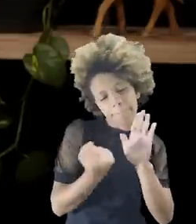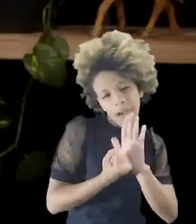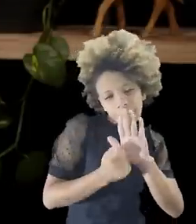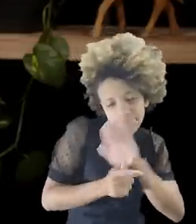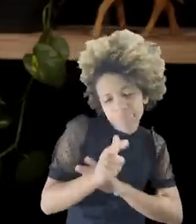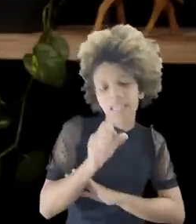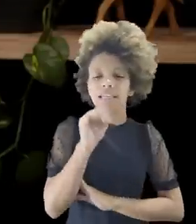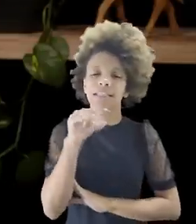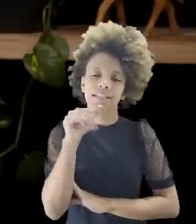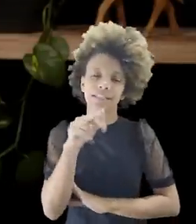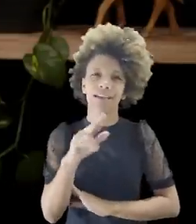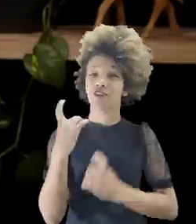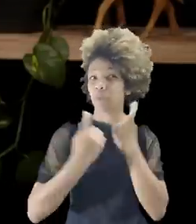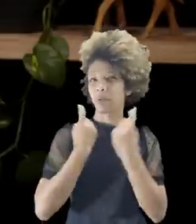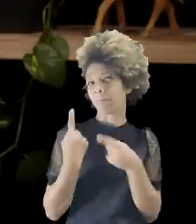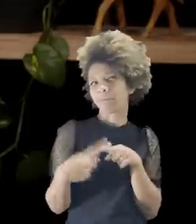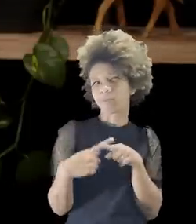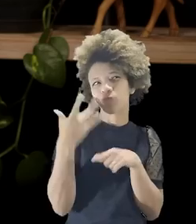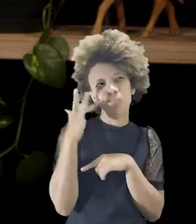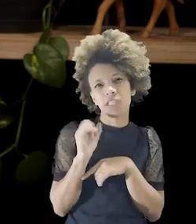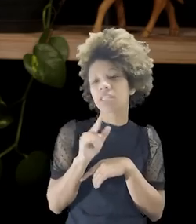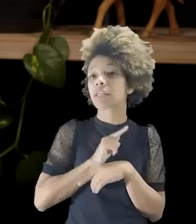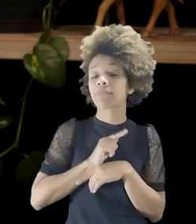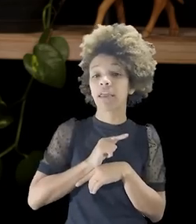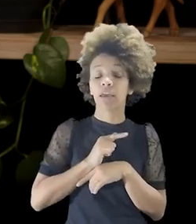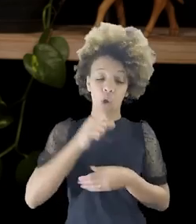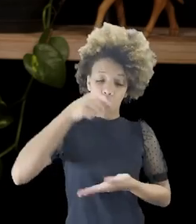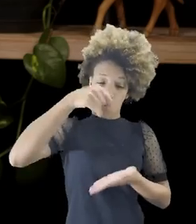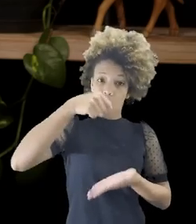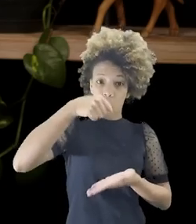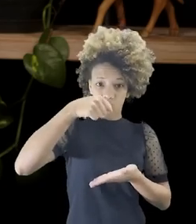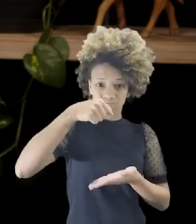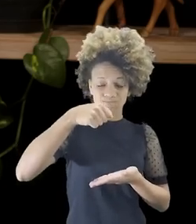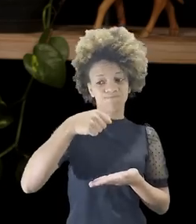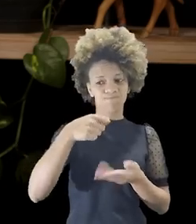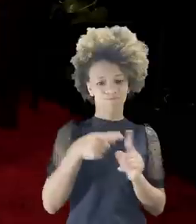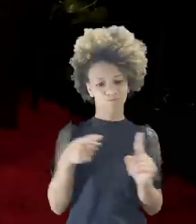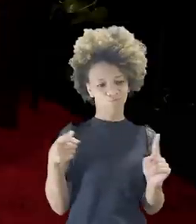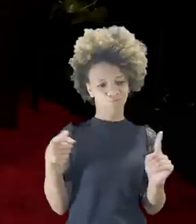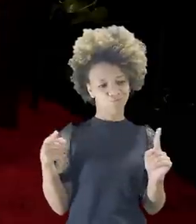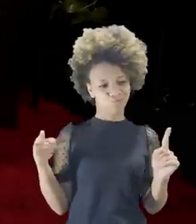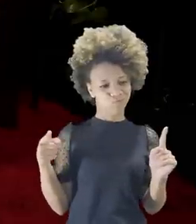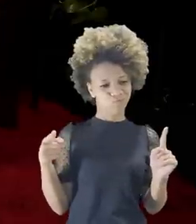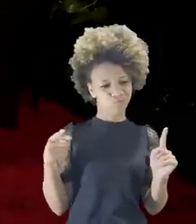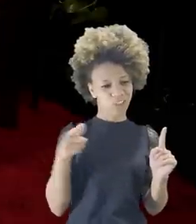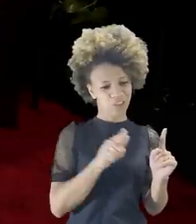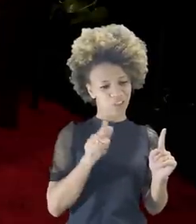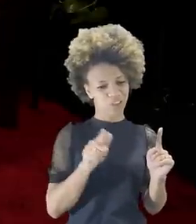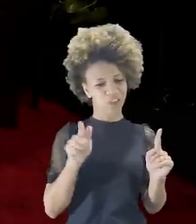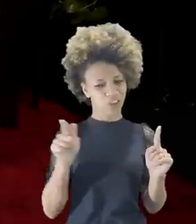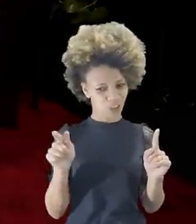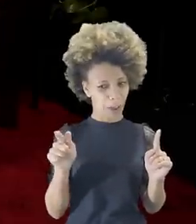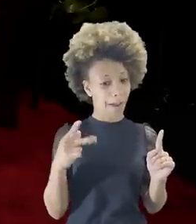eu tô muito preocupado porque eu não sei se a gente tem aqui no Kit o tamanho extra lar